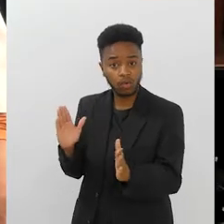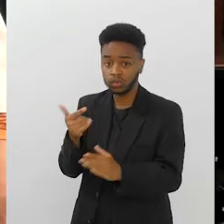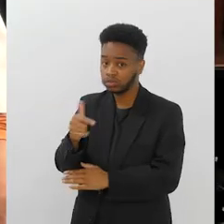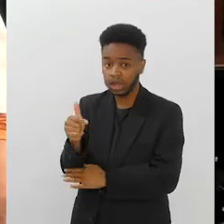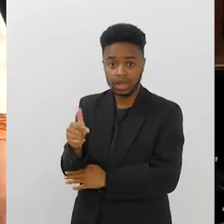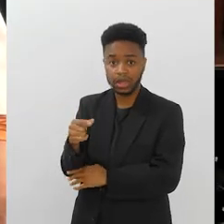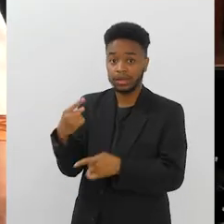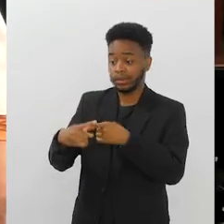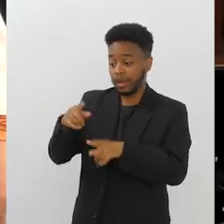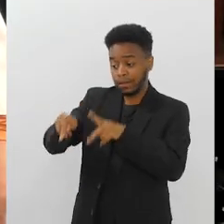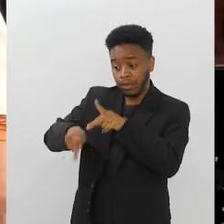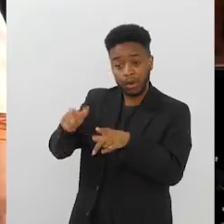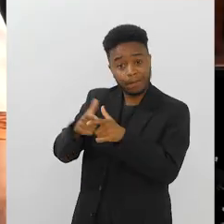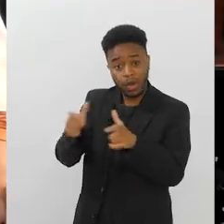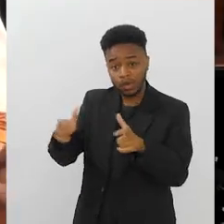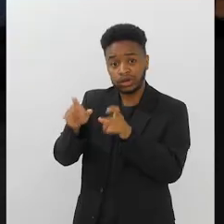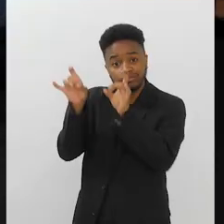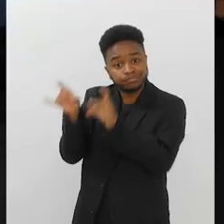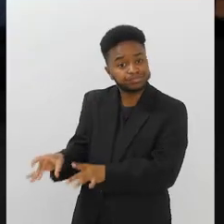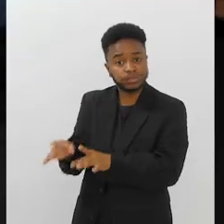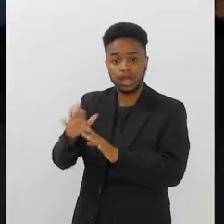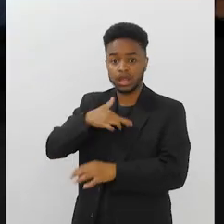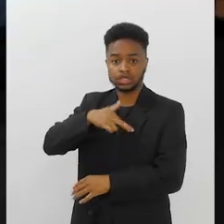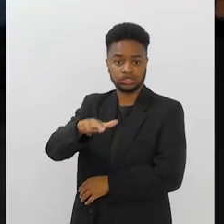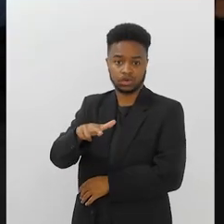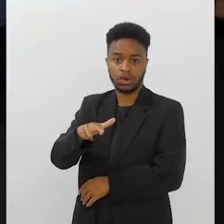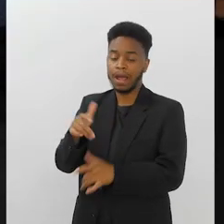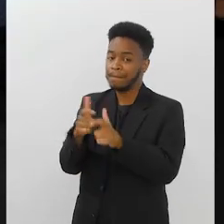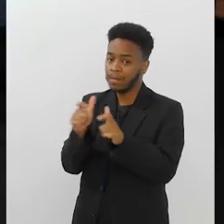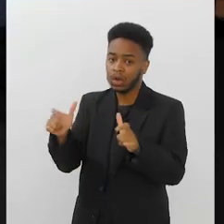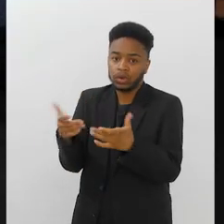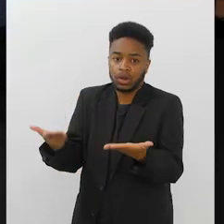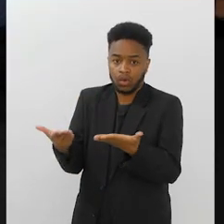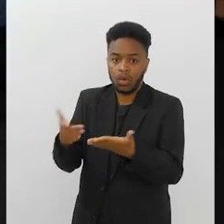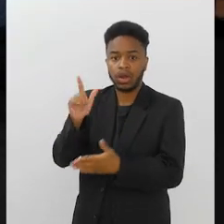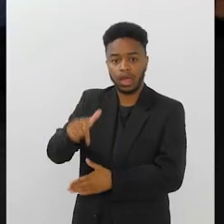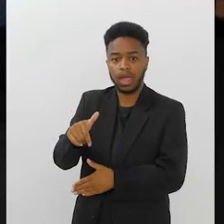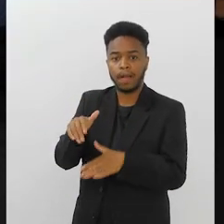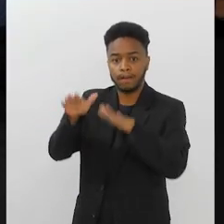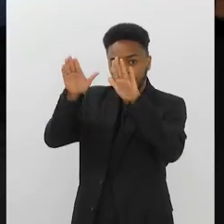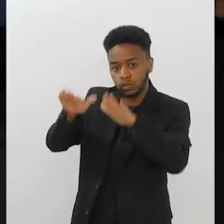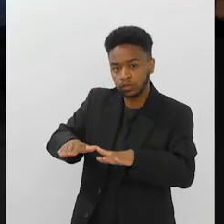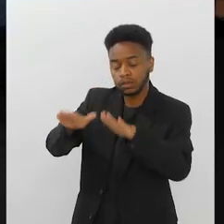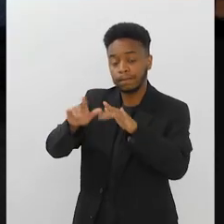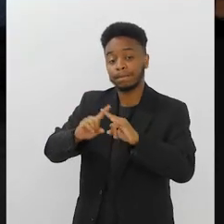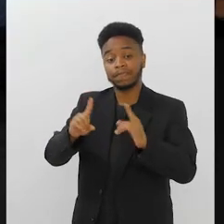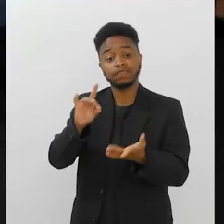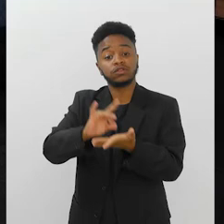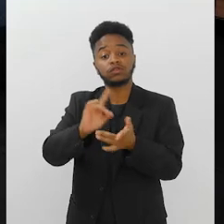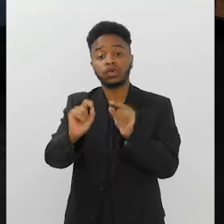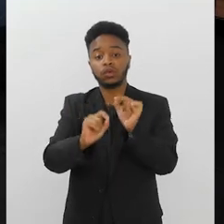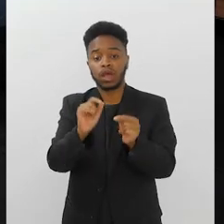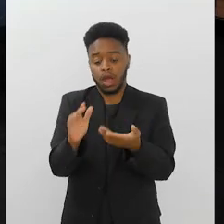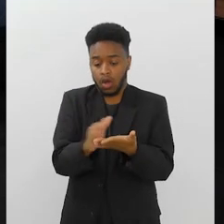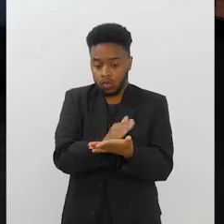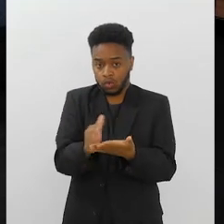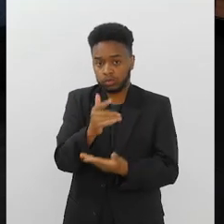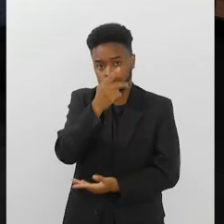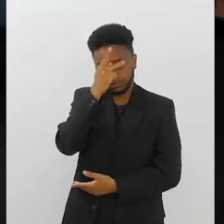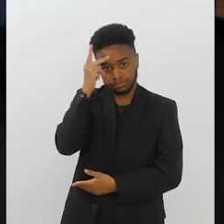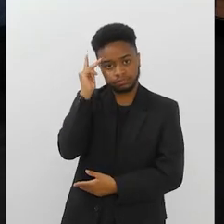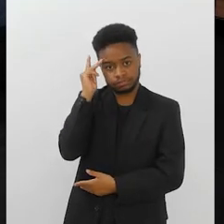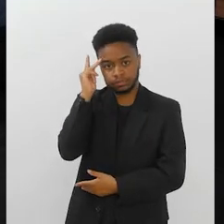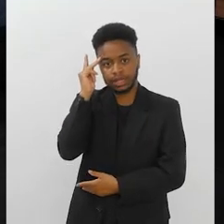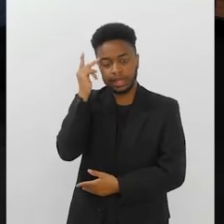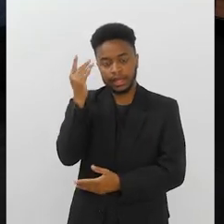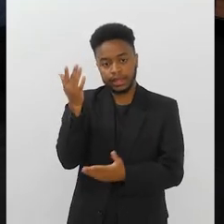abandonaram essa religião na sua maioria são muçulmanos quer dizer de verdade eh algum